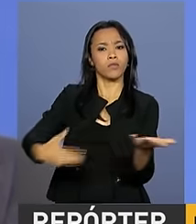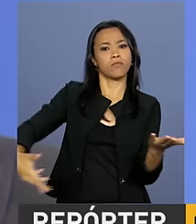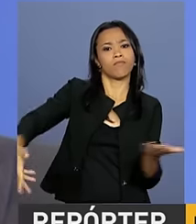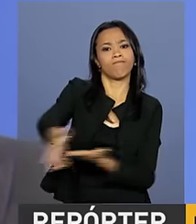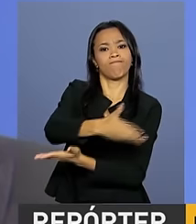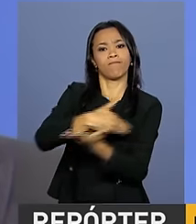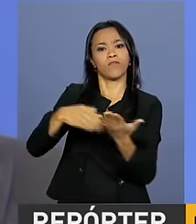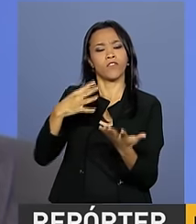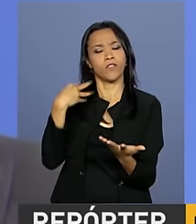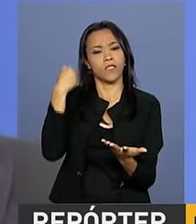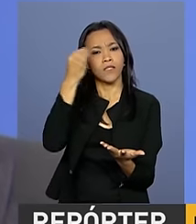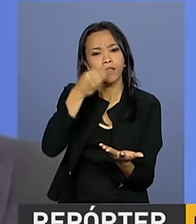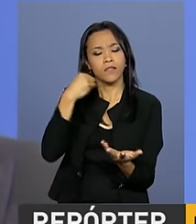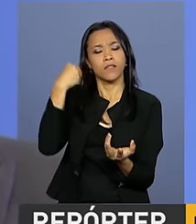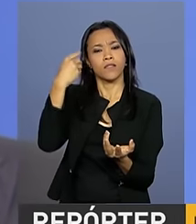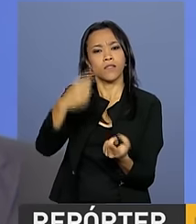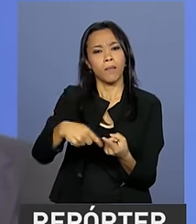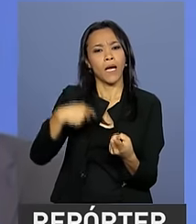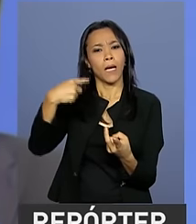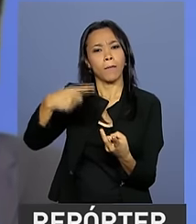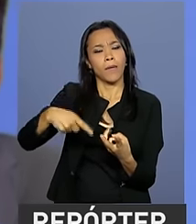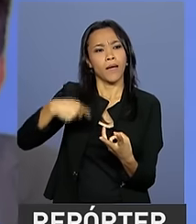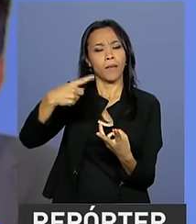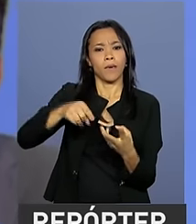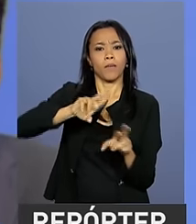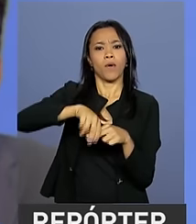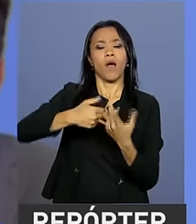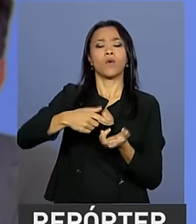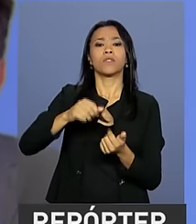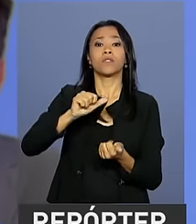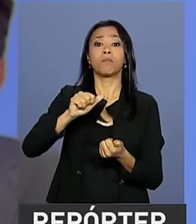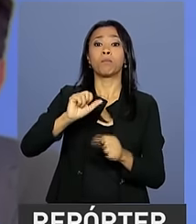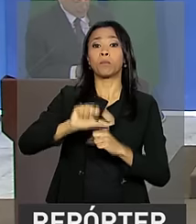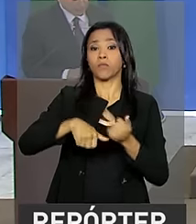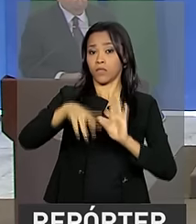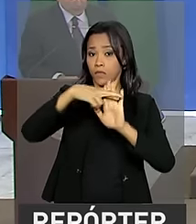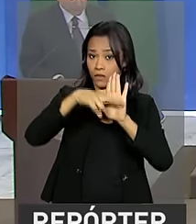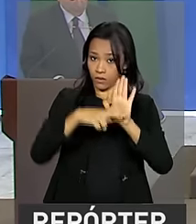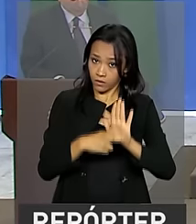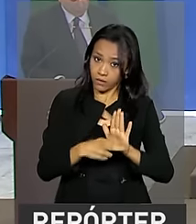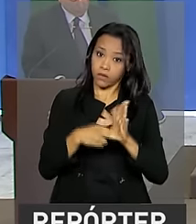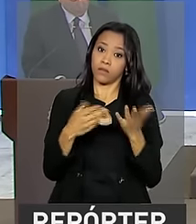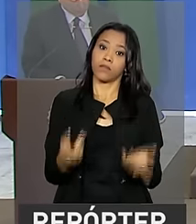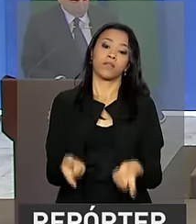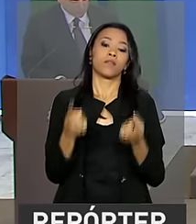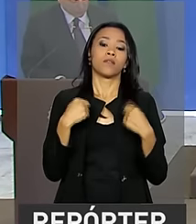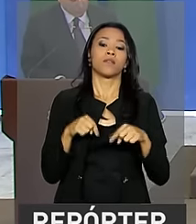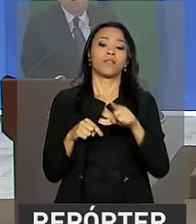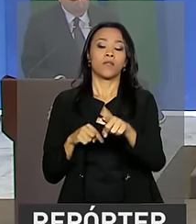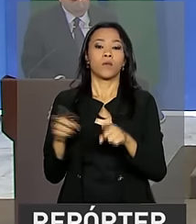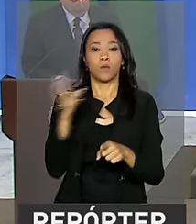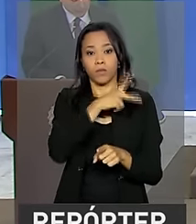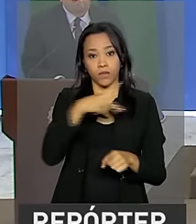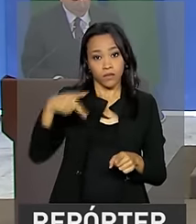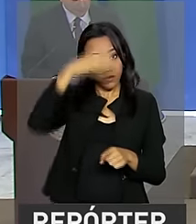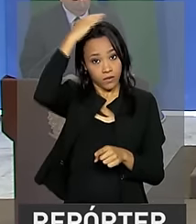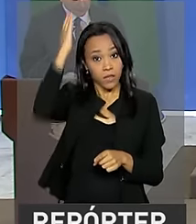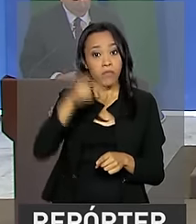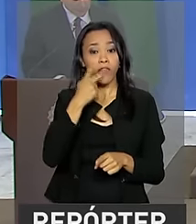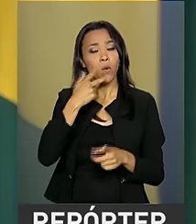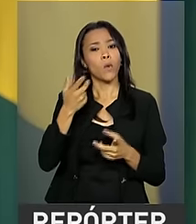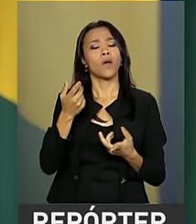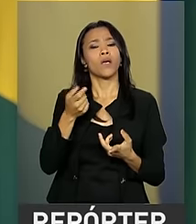partir de mudanças que revigoram o Minha Casa Minha Vida. O presidente Michel Temer defendeu que o Brasil tem tudo